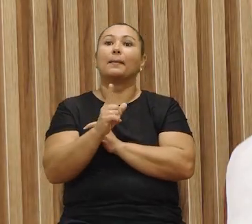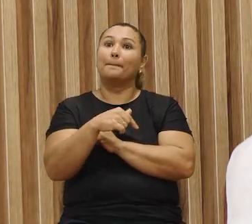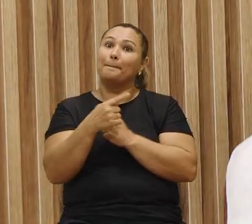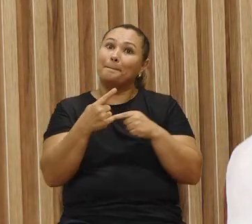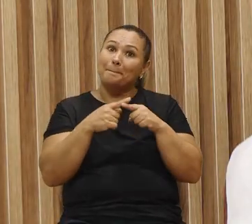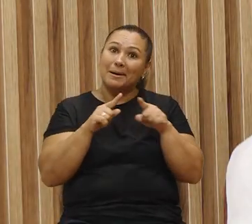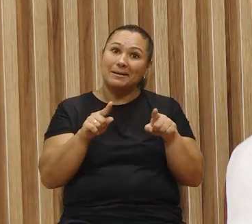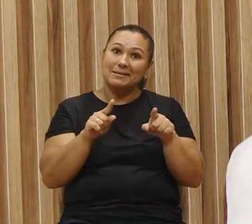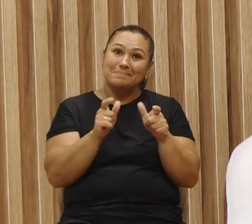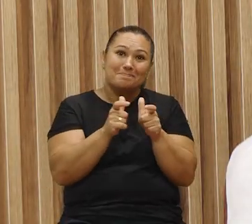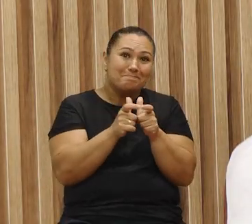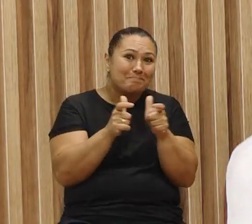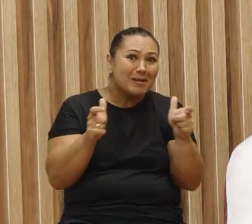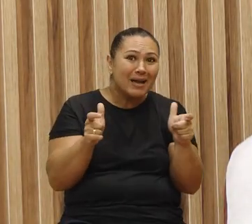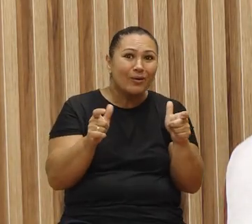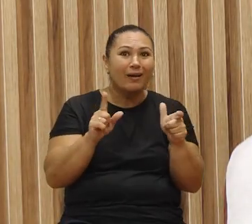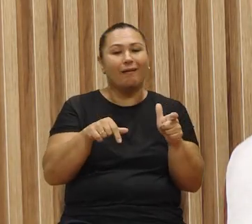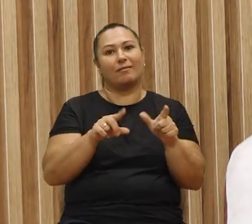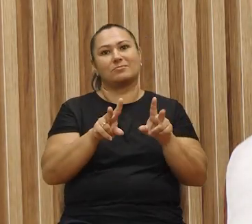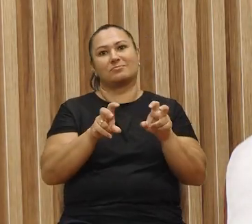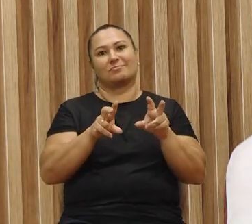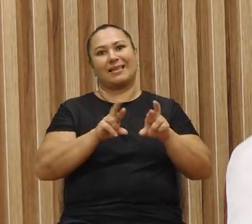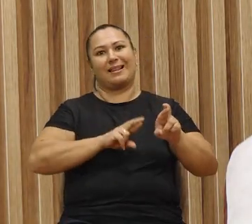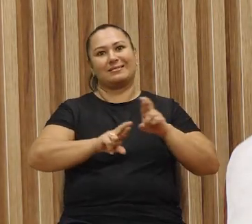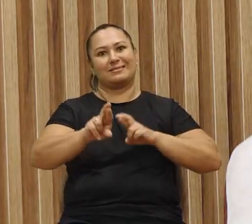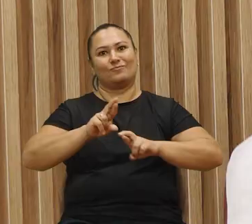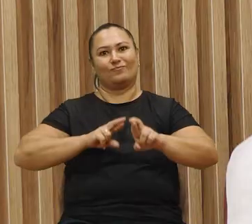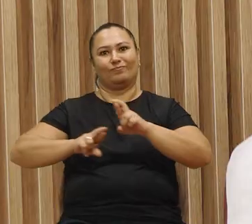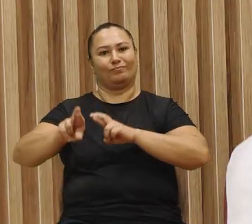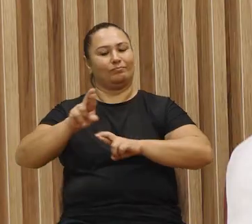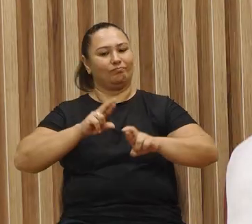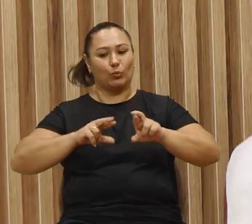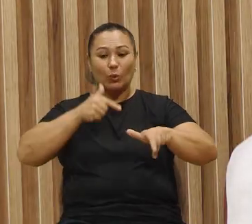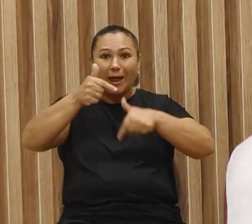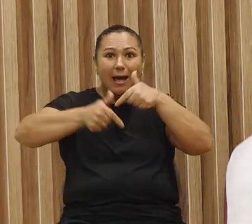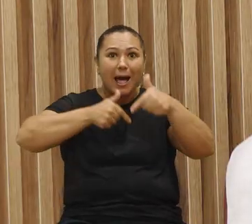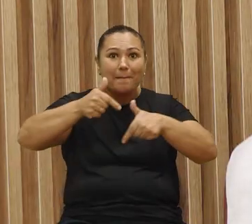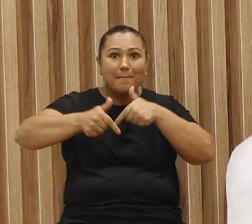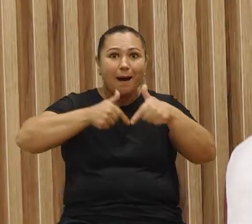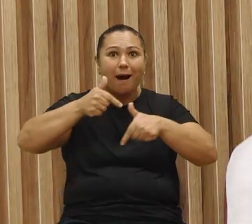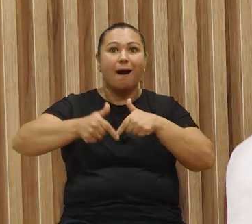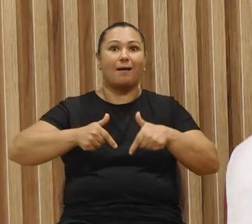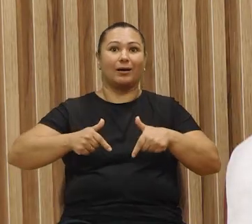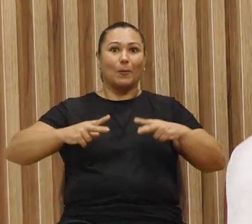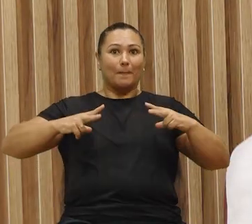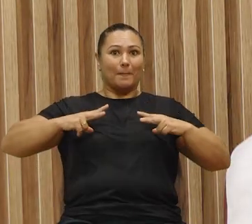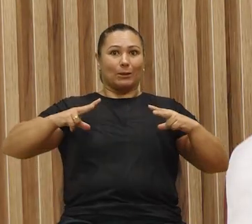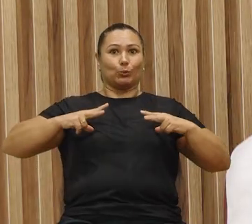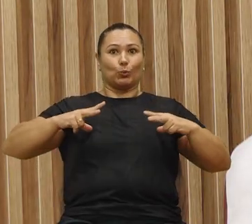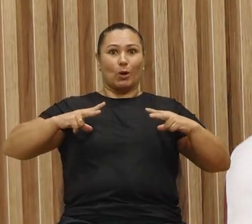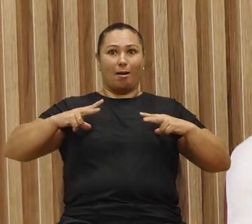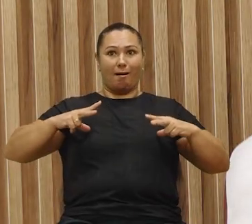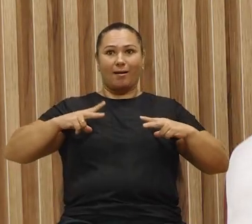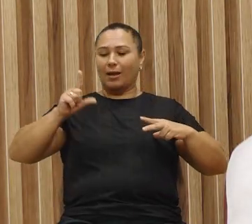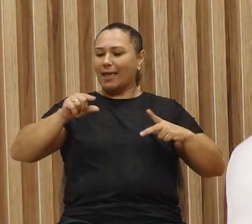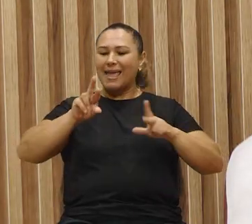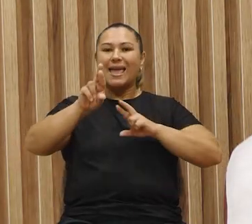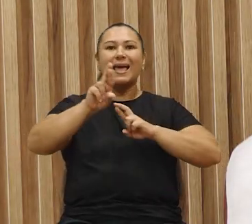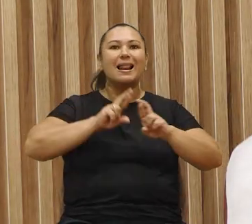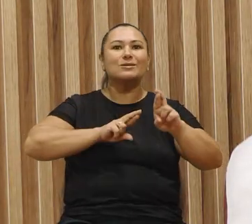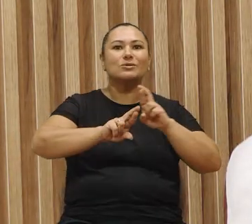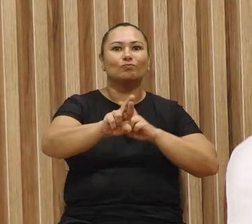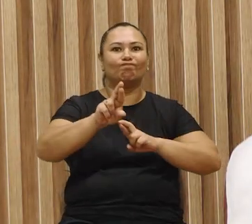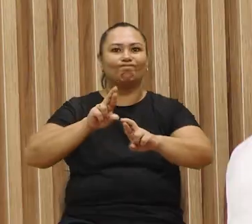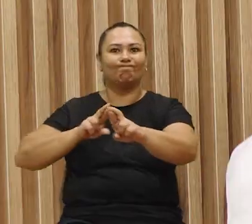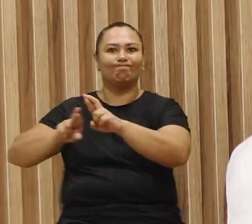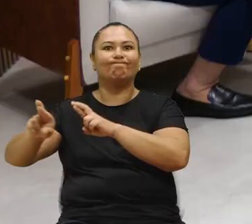parte é sobre relacionamento. Seja no trabalho, seja na vida pessoal, em qualquer coisa, mas relacionamento é